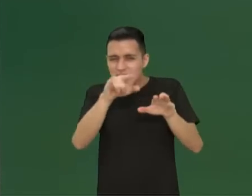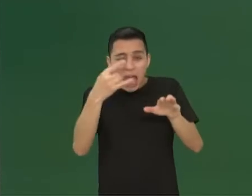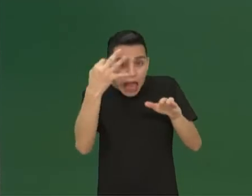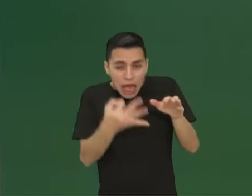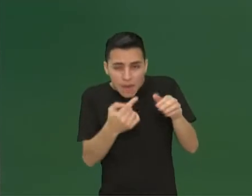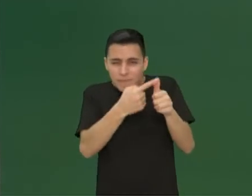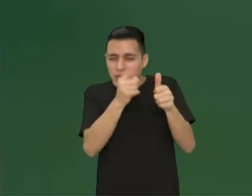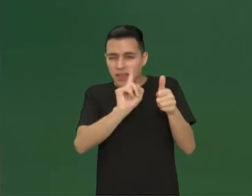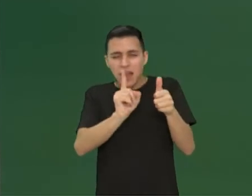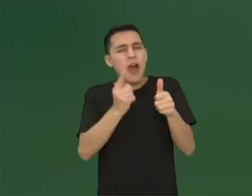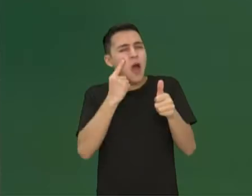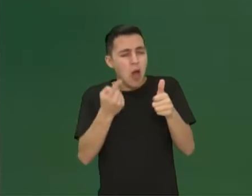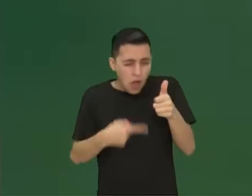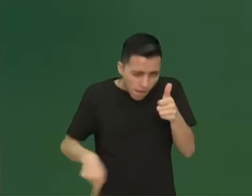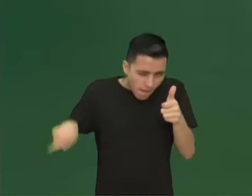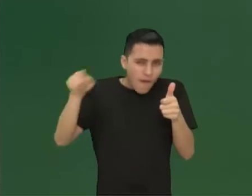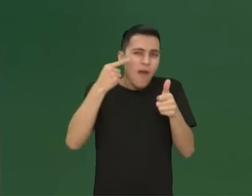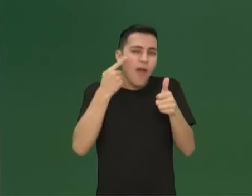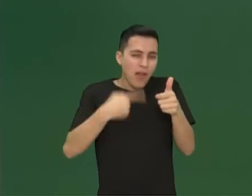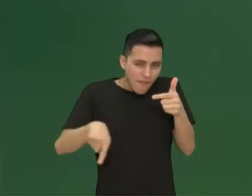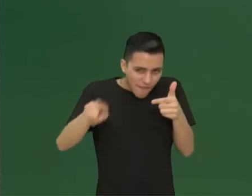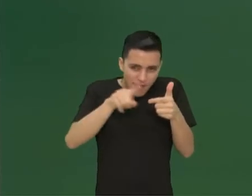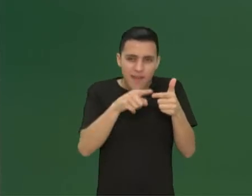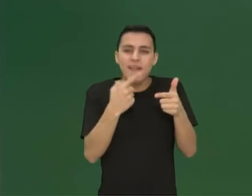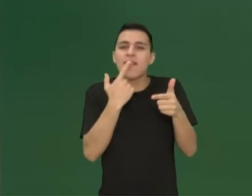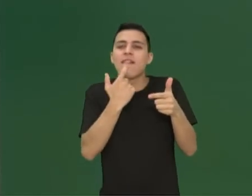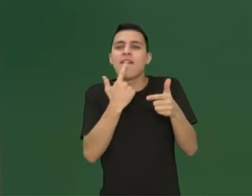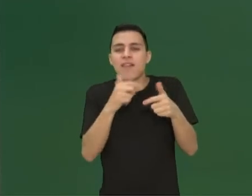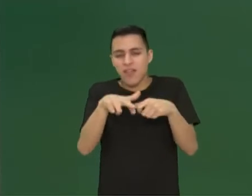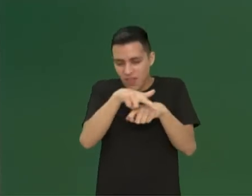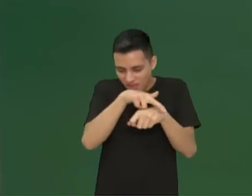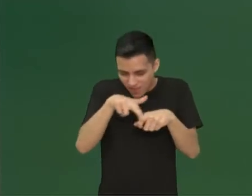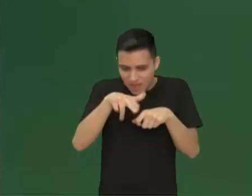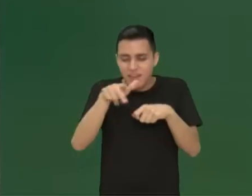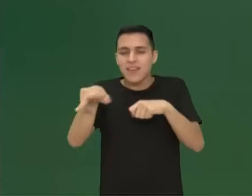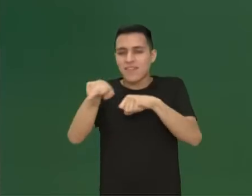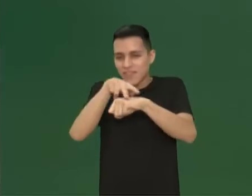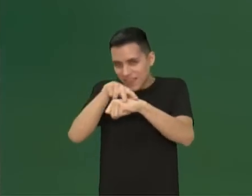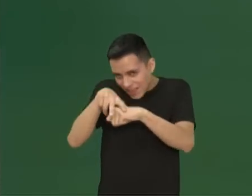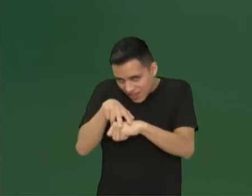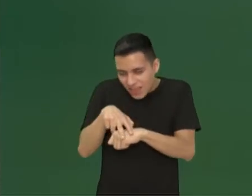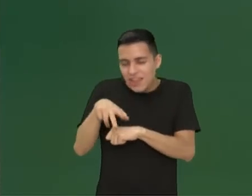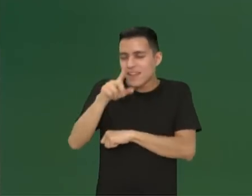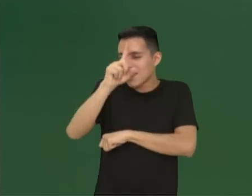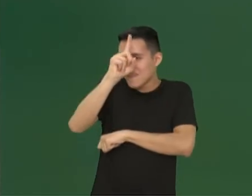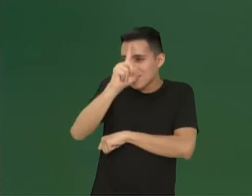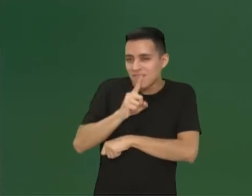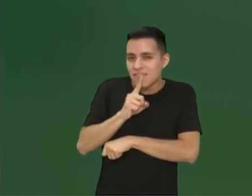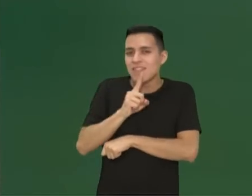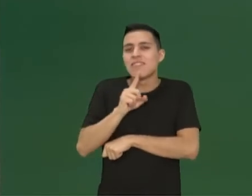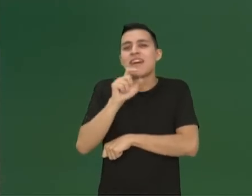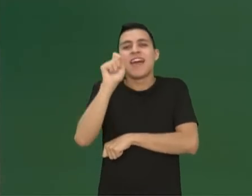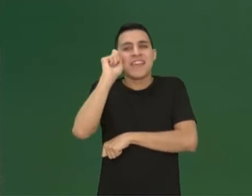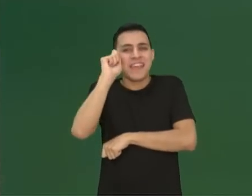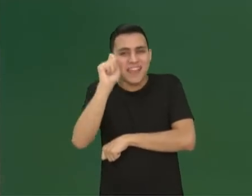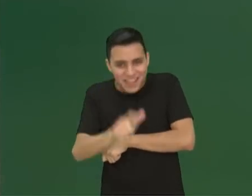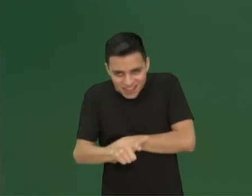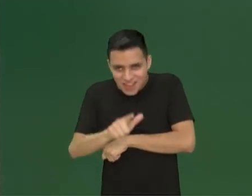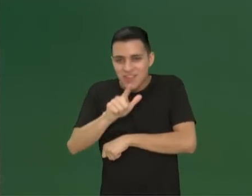na primeira, volta. Vermelho, roxo, verde, amarelo,